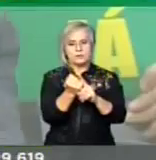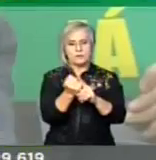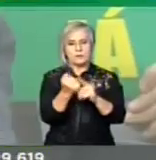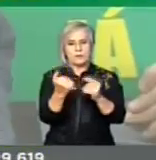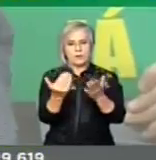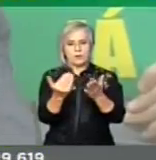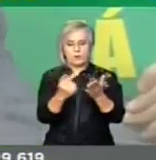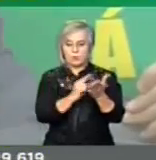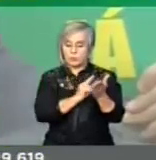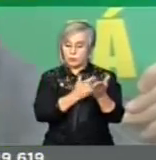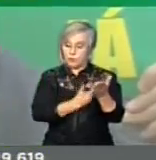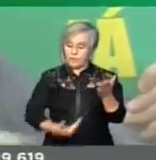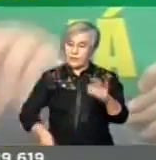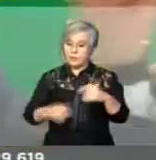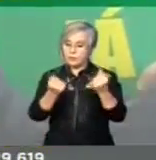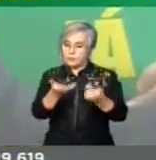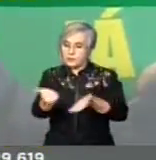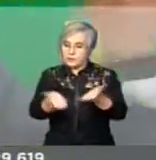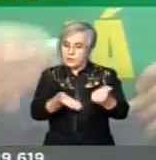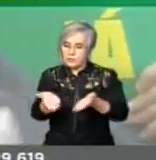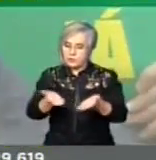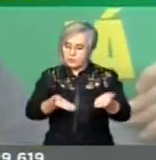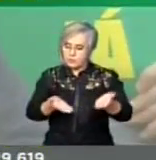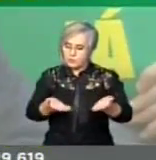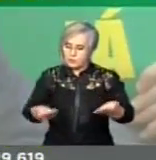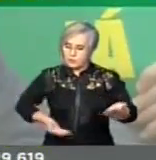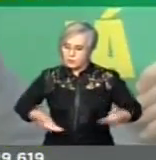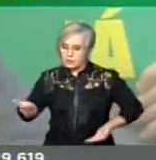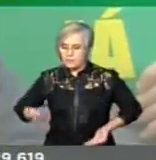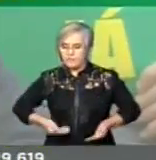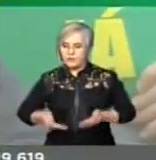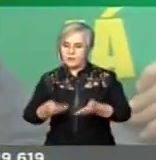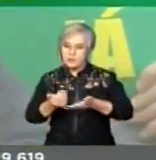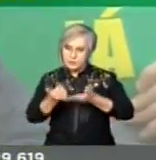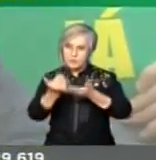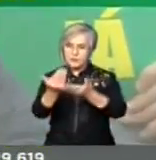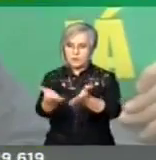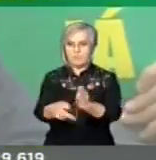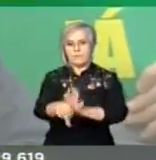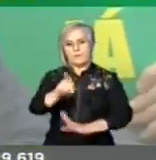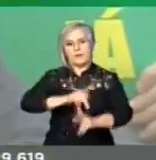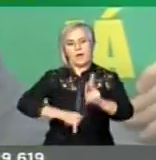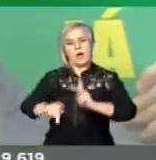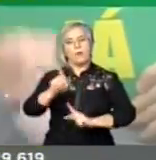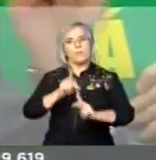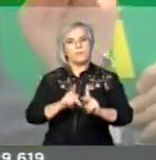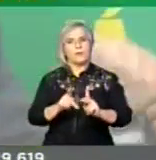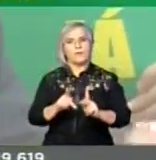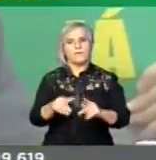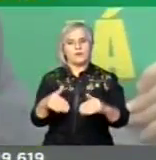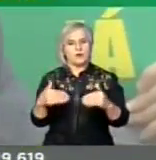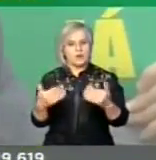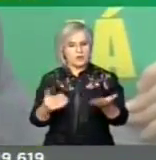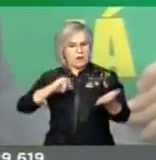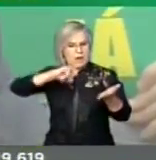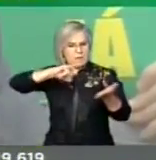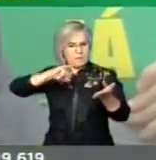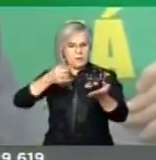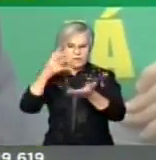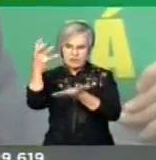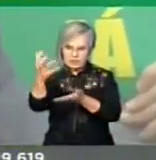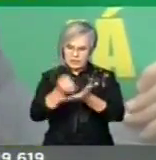devem servir ao povo, como já lembrava Paulo Brossard de Souza Pinto, e não se servir da